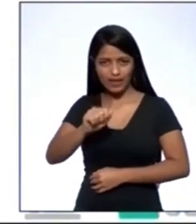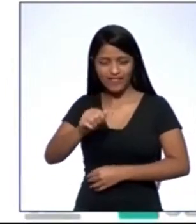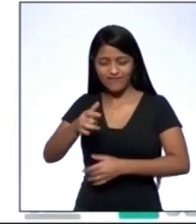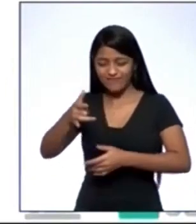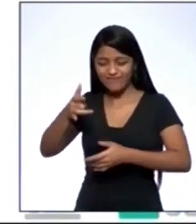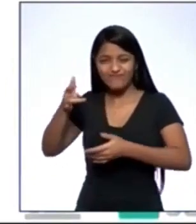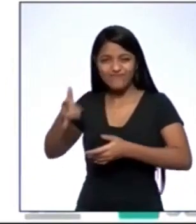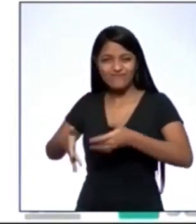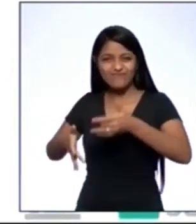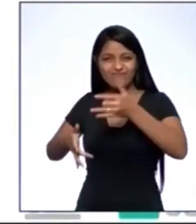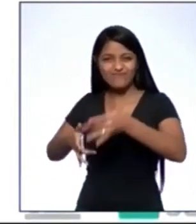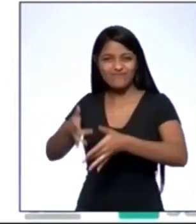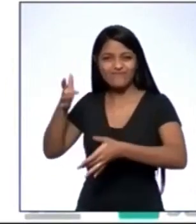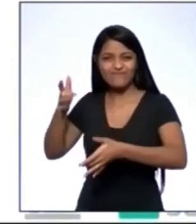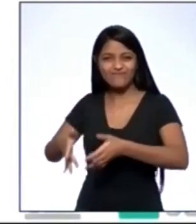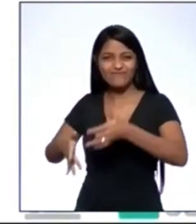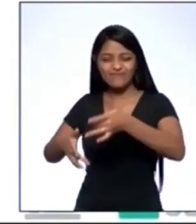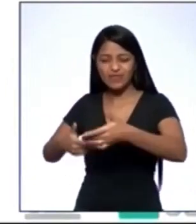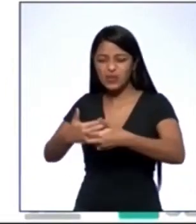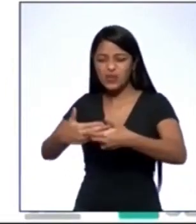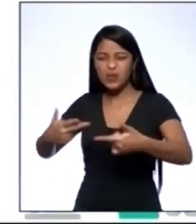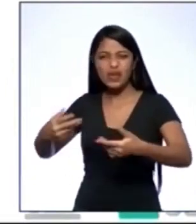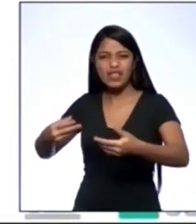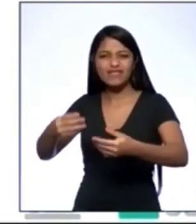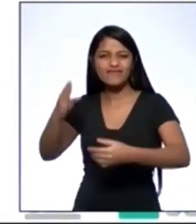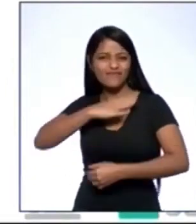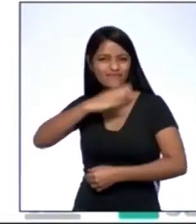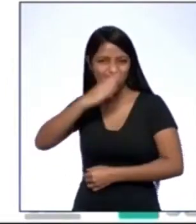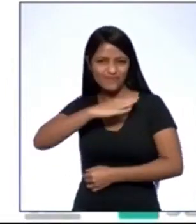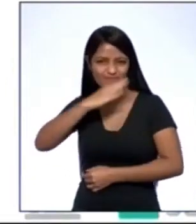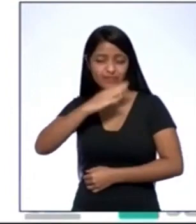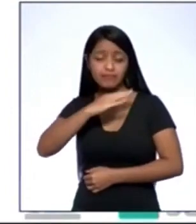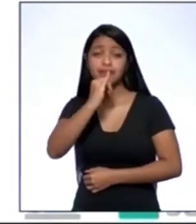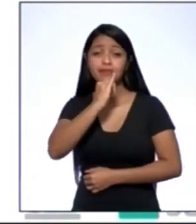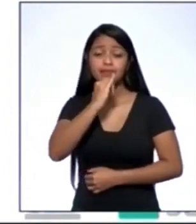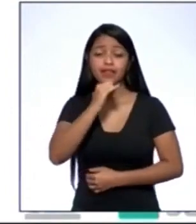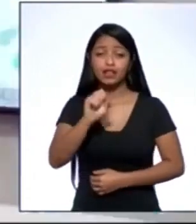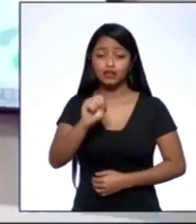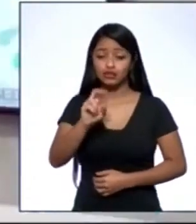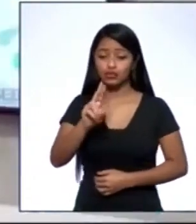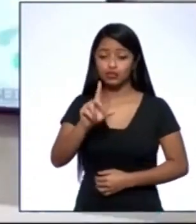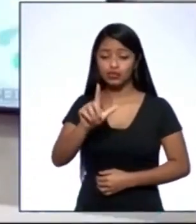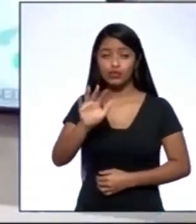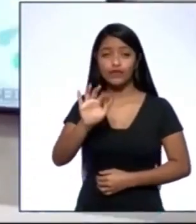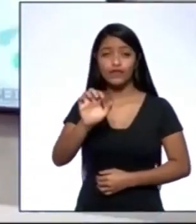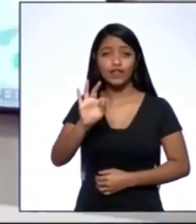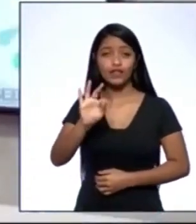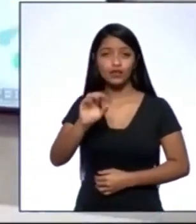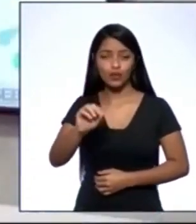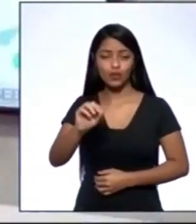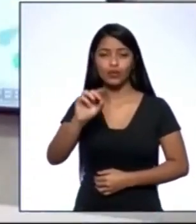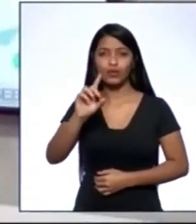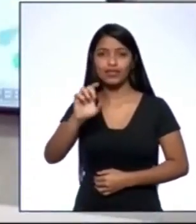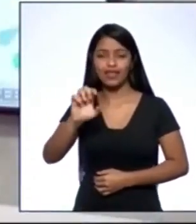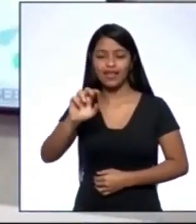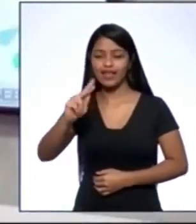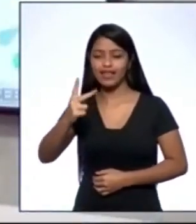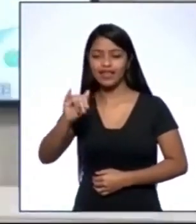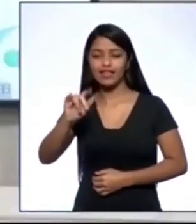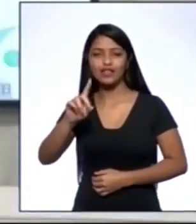fétidas, substâncias que dão um mau cheiro, como o sulfeto de hidrogênio, o H2S, o